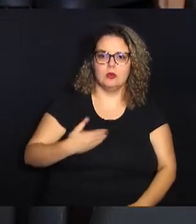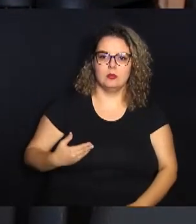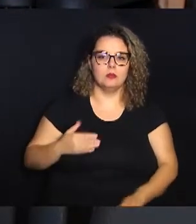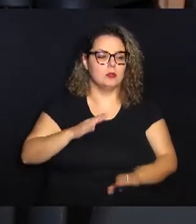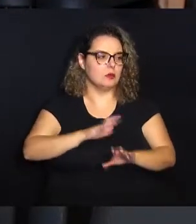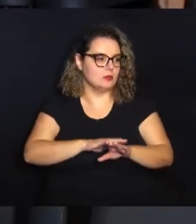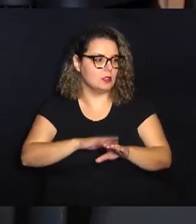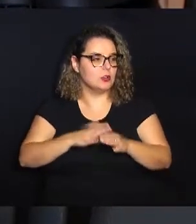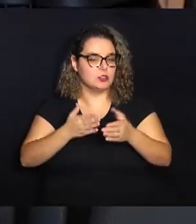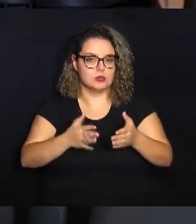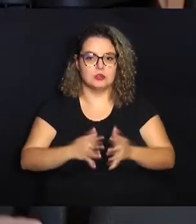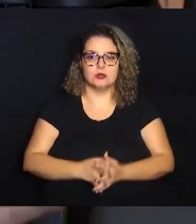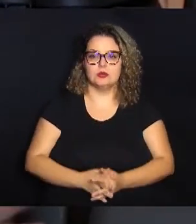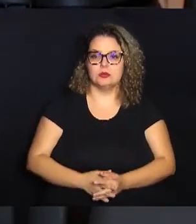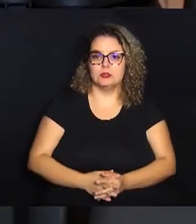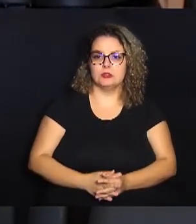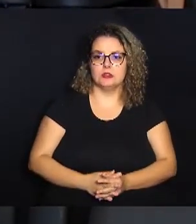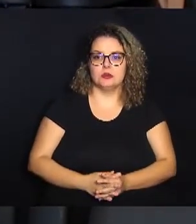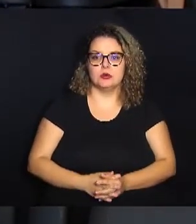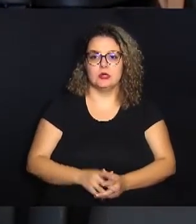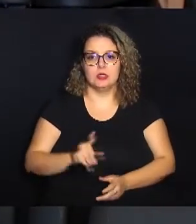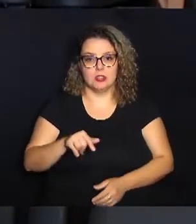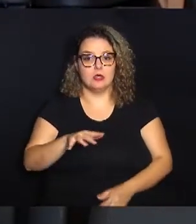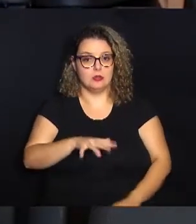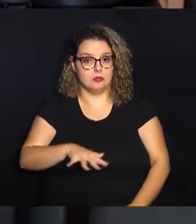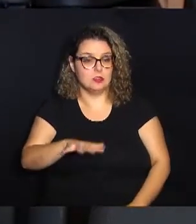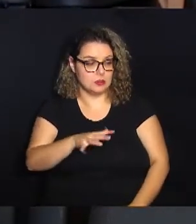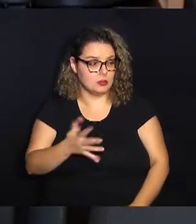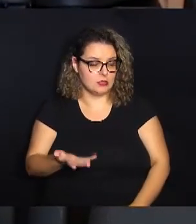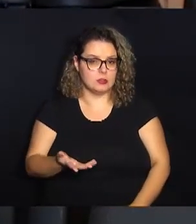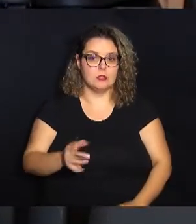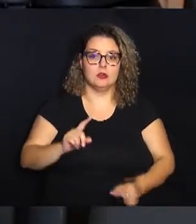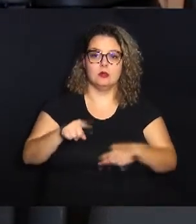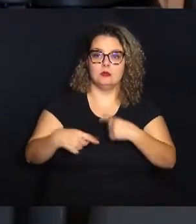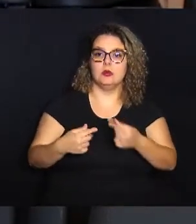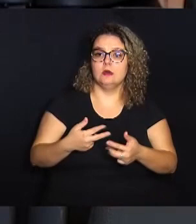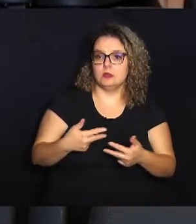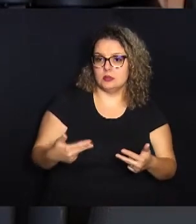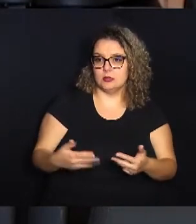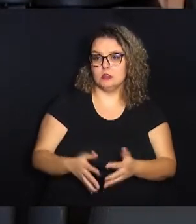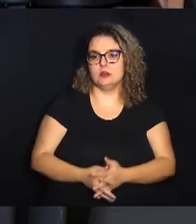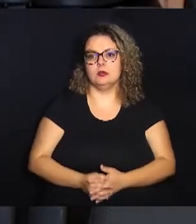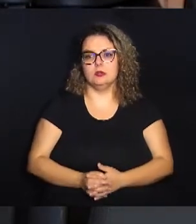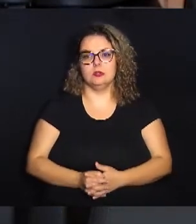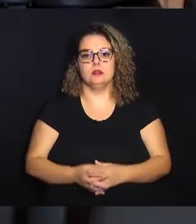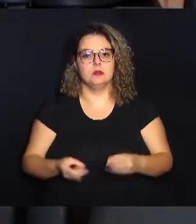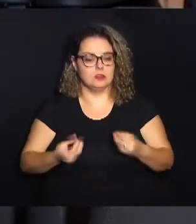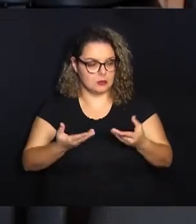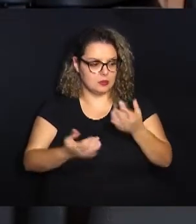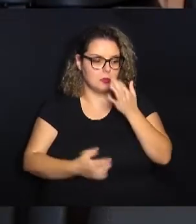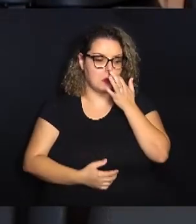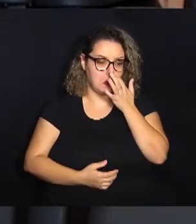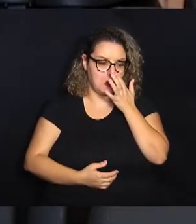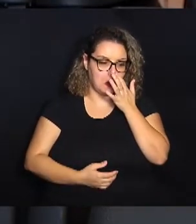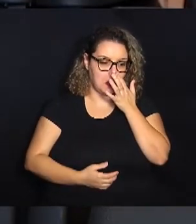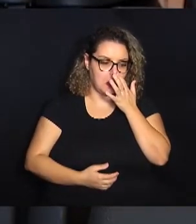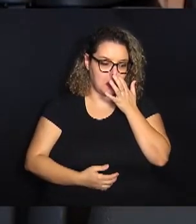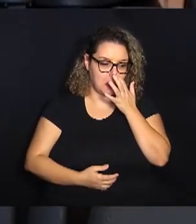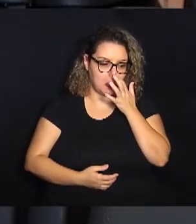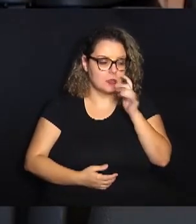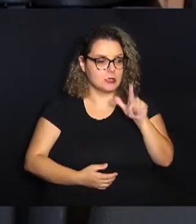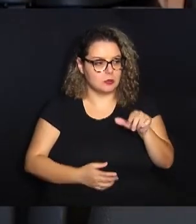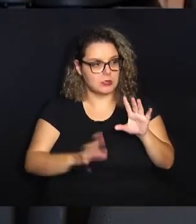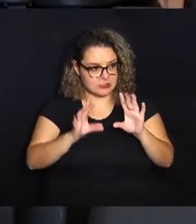atuar nisso. Então esse é um dos campos. Uma outra ação, trouxemos aí, depois nós podemos até